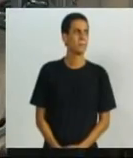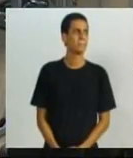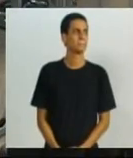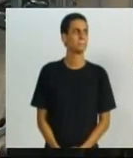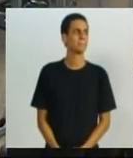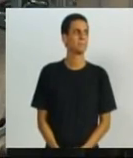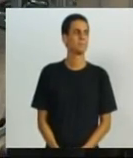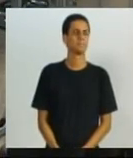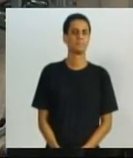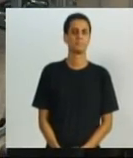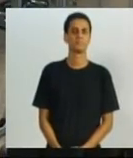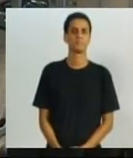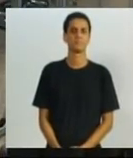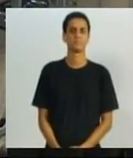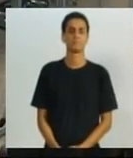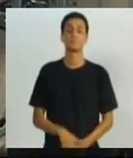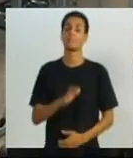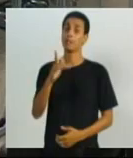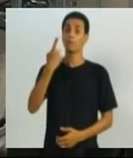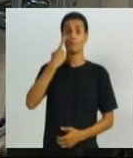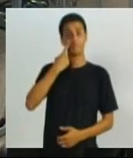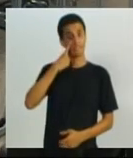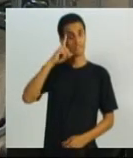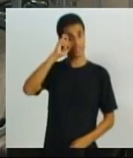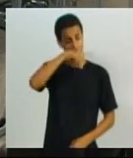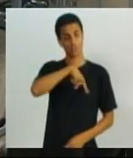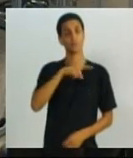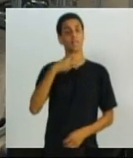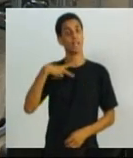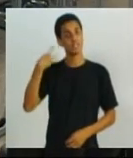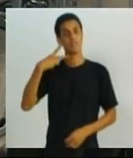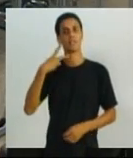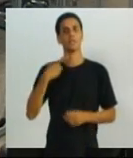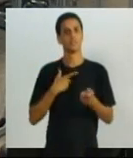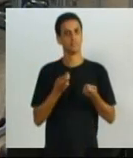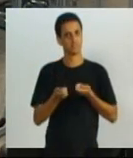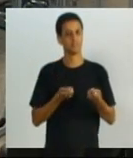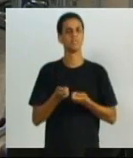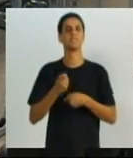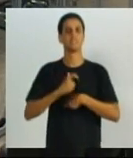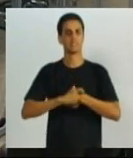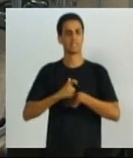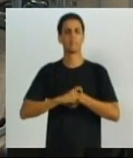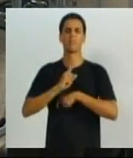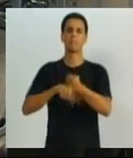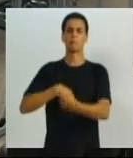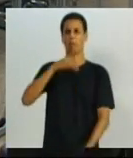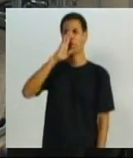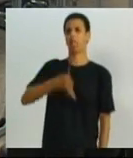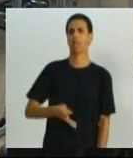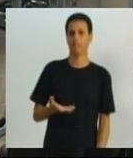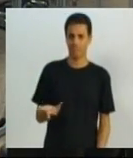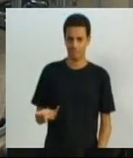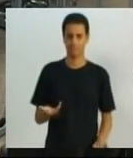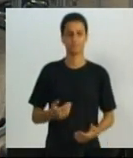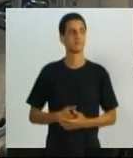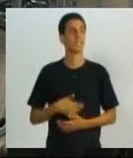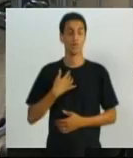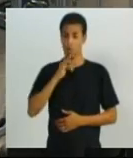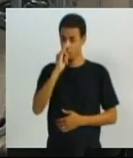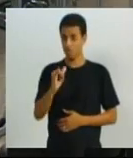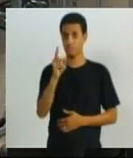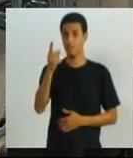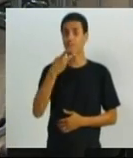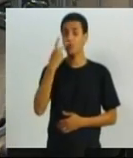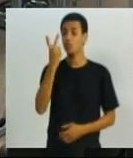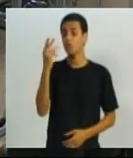Isto é para tu veres a dificuldade dos vereadores cumprirem o prazo aqui. Depois eles fazem a crítica, né? E dizer para ti que tu falou 2 minutos